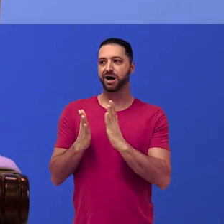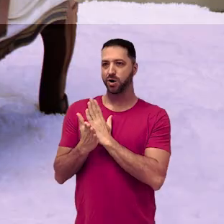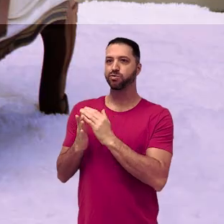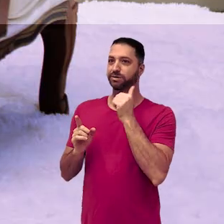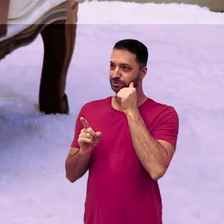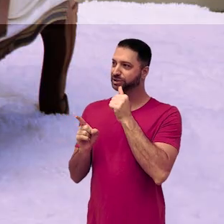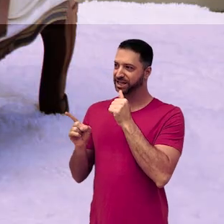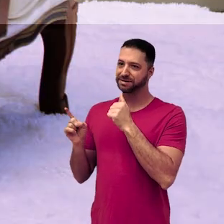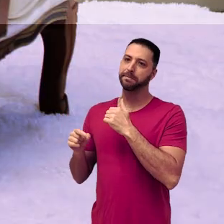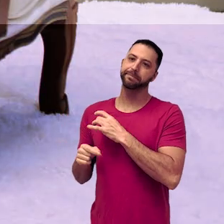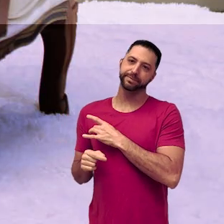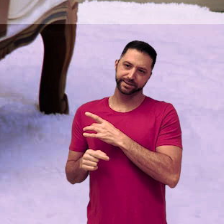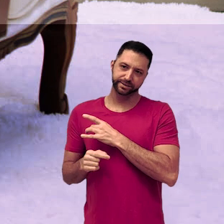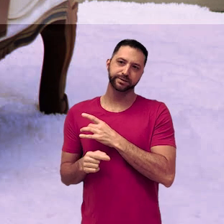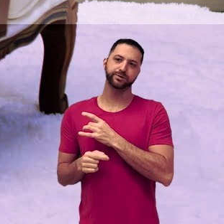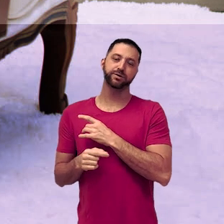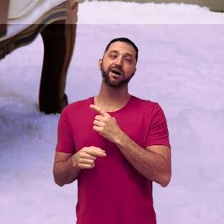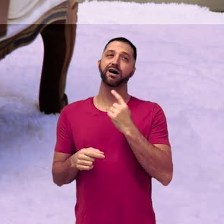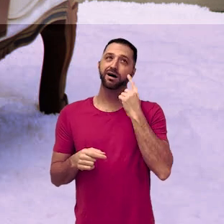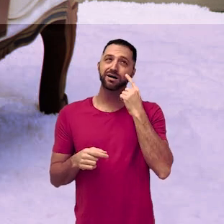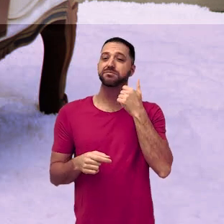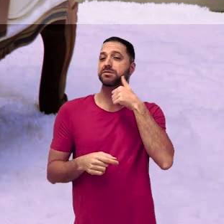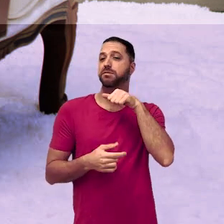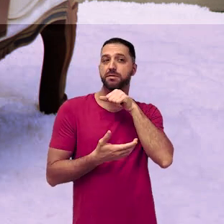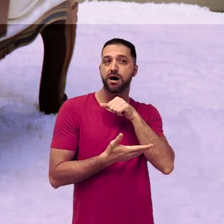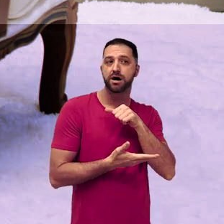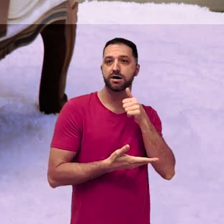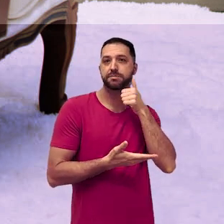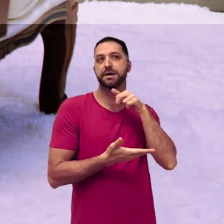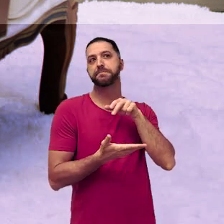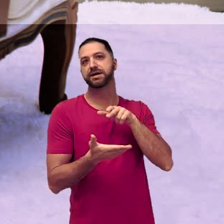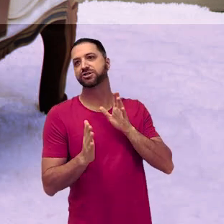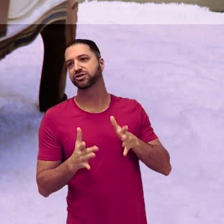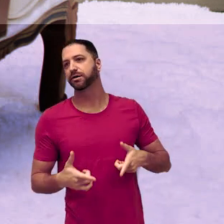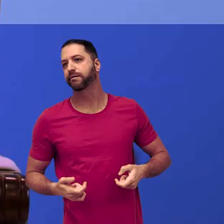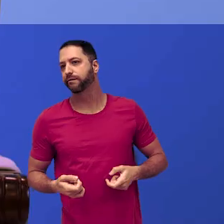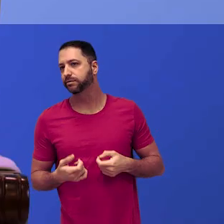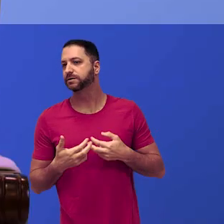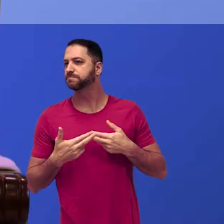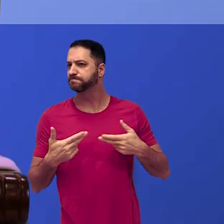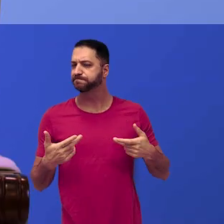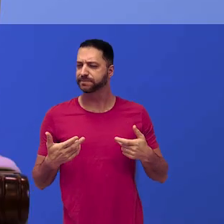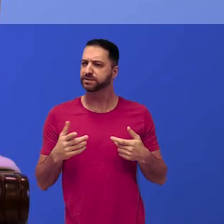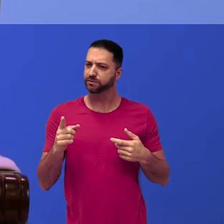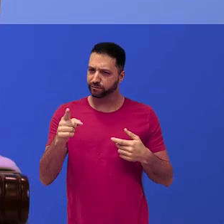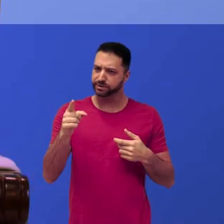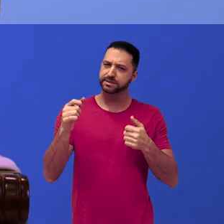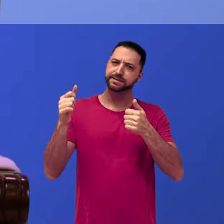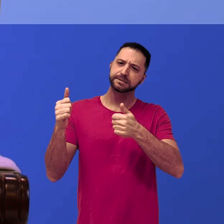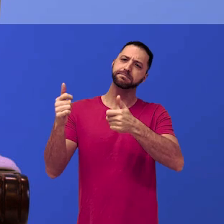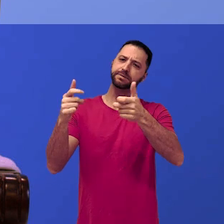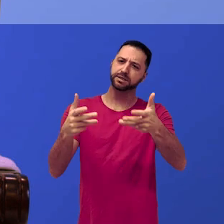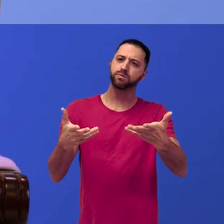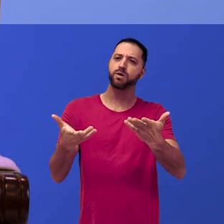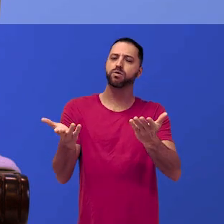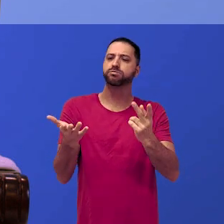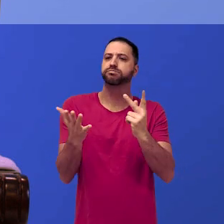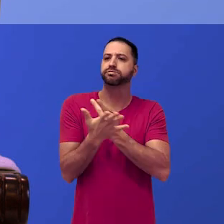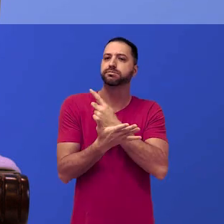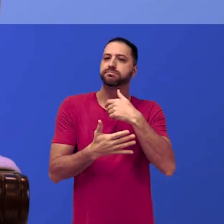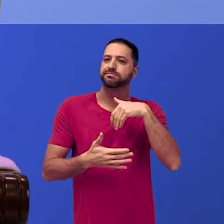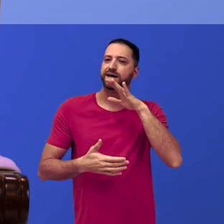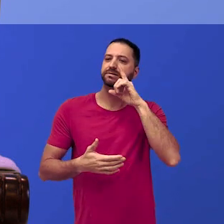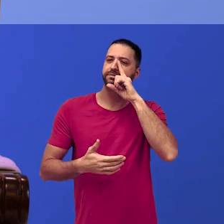mais tranquila, mas tem aquelas que tem muito medo, fala, minha mãe teve, minha irmã, né, então eu queria que você falasse dos fatores